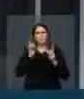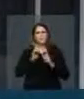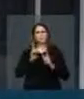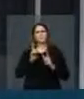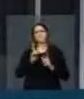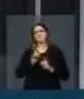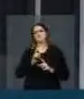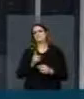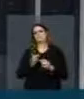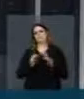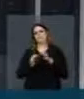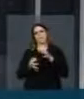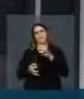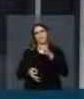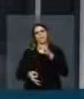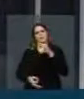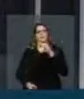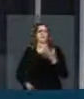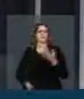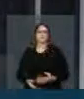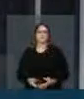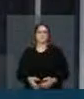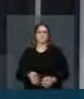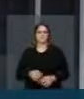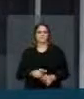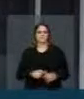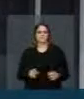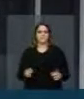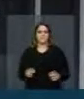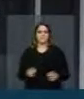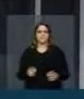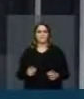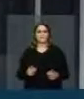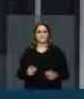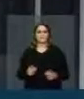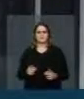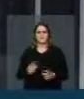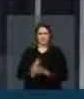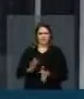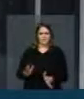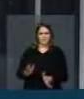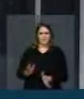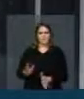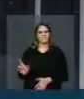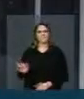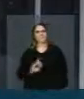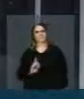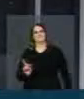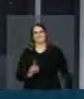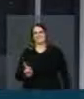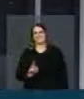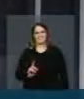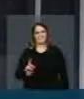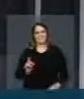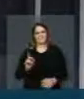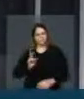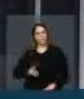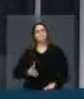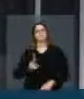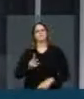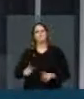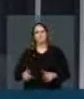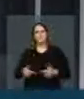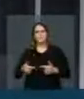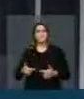anos, sinceramente, já podia ir para casa. Mas a FETAG não vai fazer isso. Vai continuar a luta porque a cada dia surgem novos